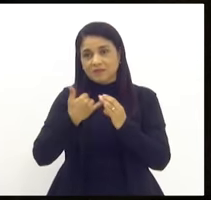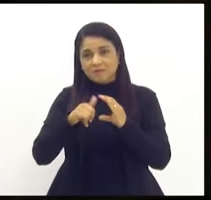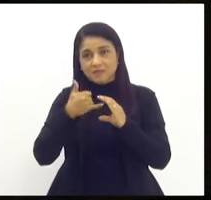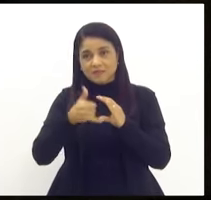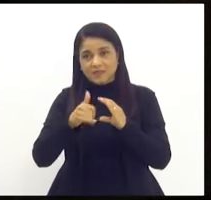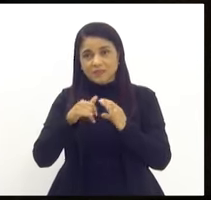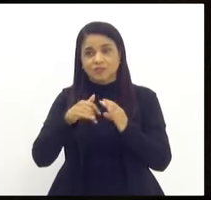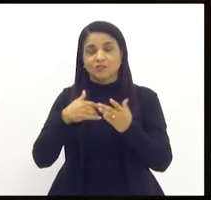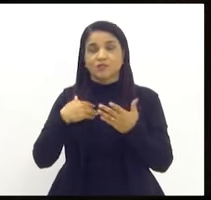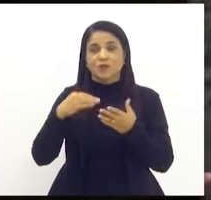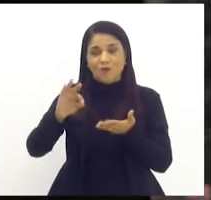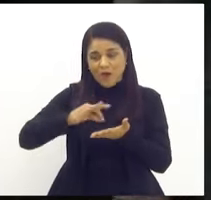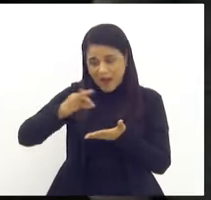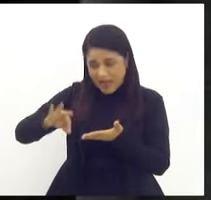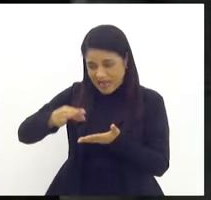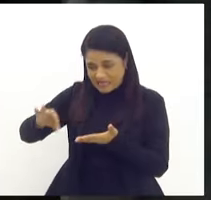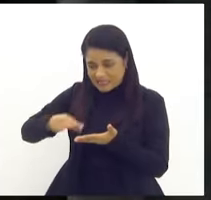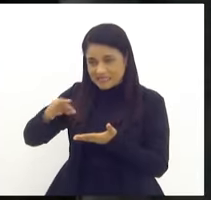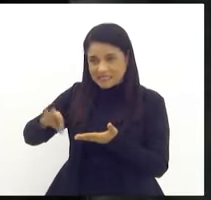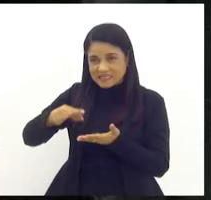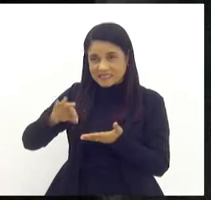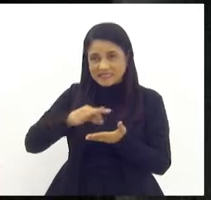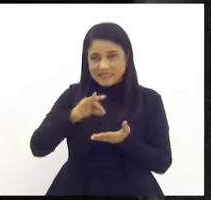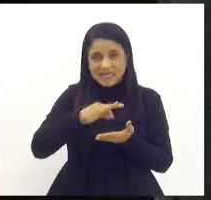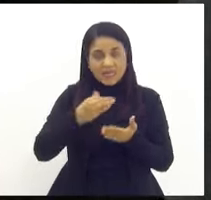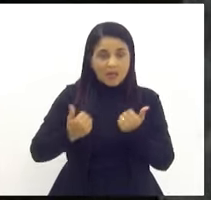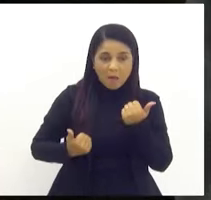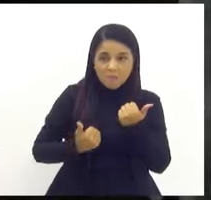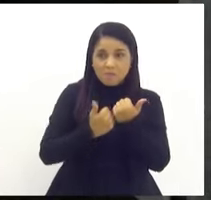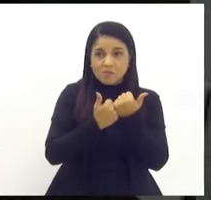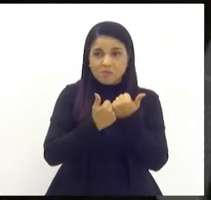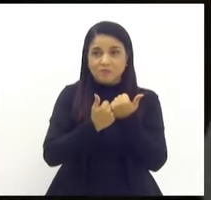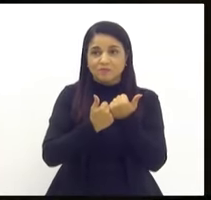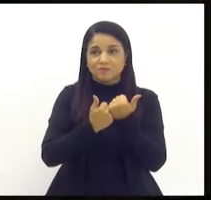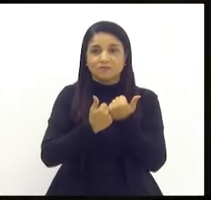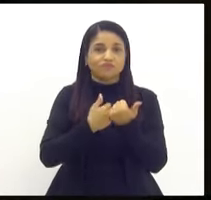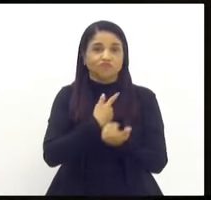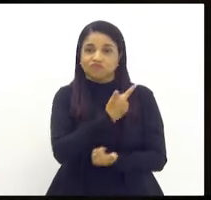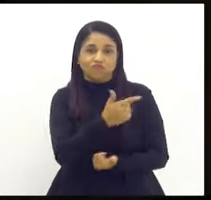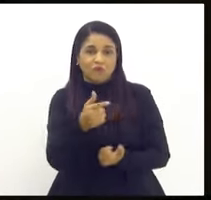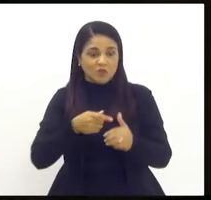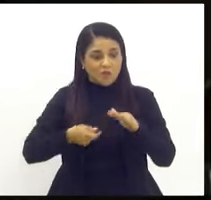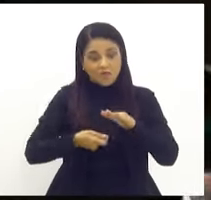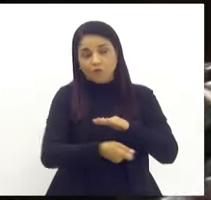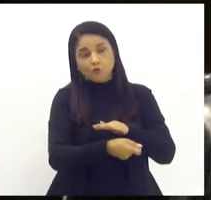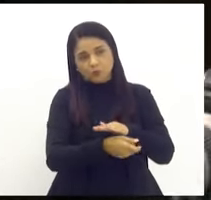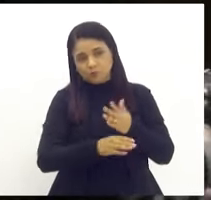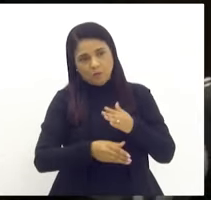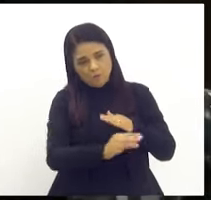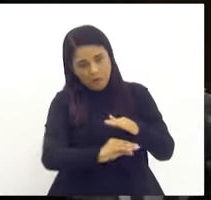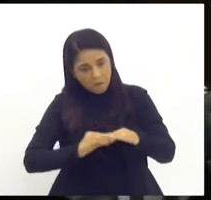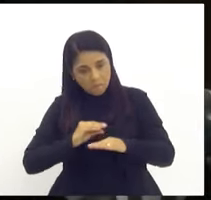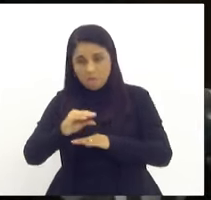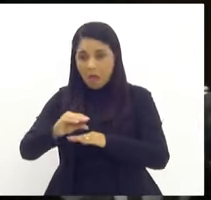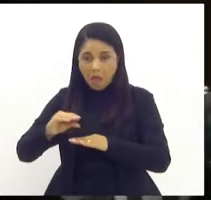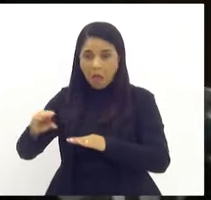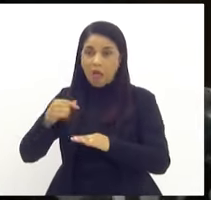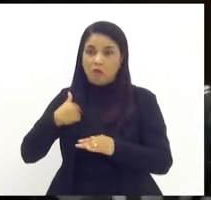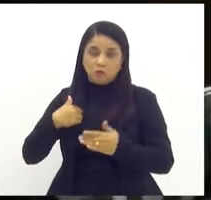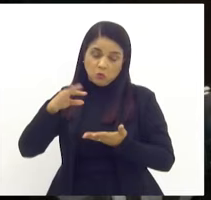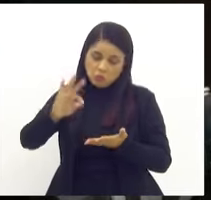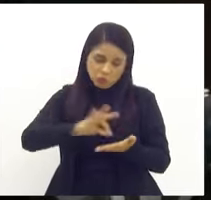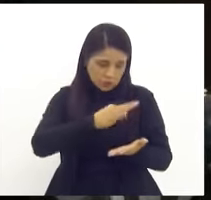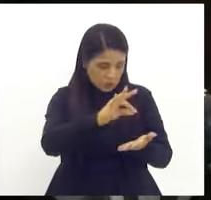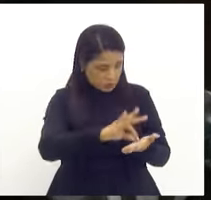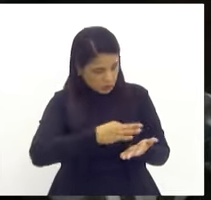jeito que eu assinei de emendas de de apoiamento que eu assinei praticamente não vai ter fundo para poder retirar eu tô assinando chegou